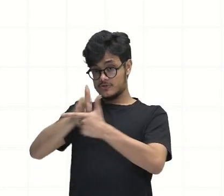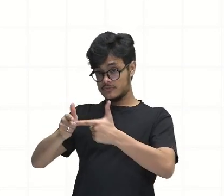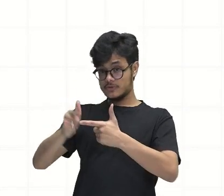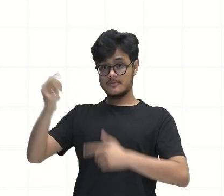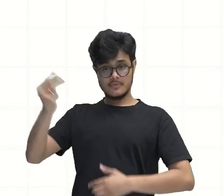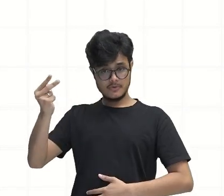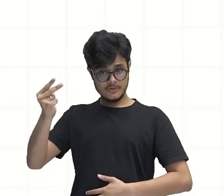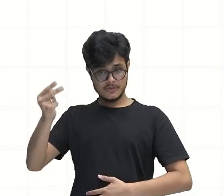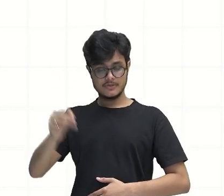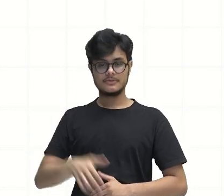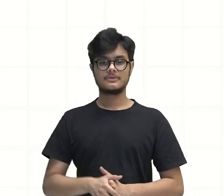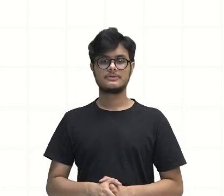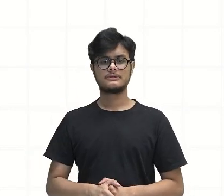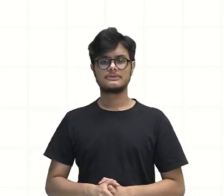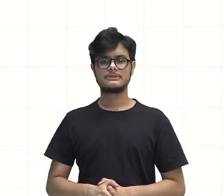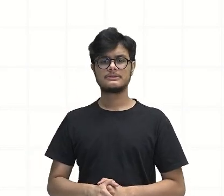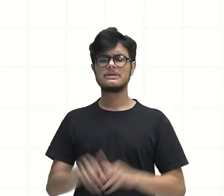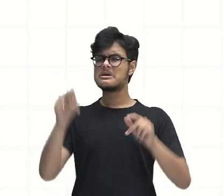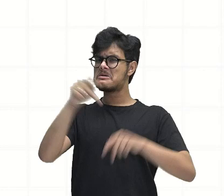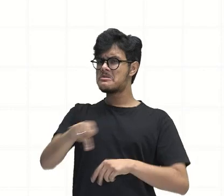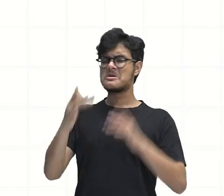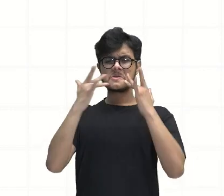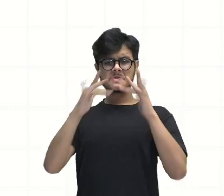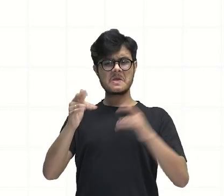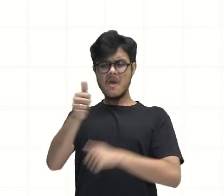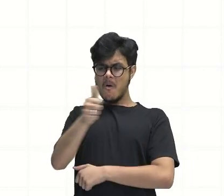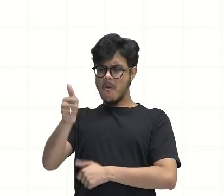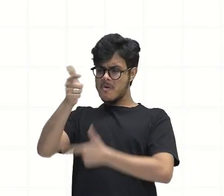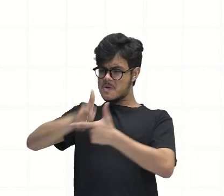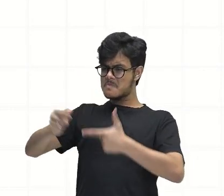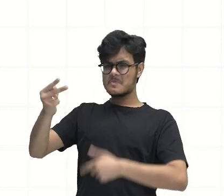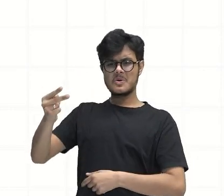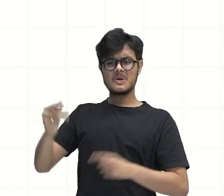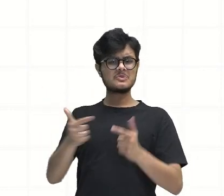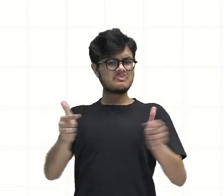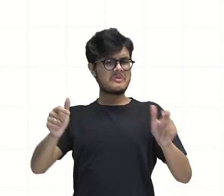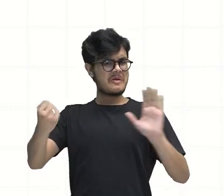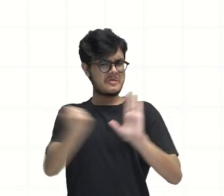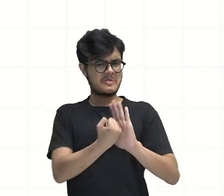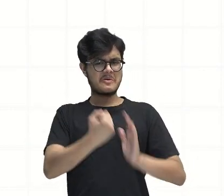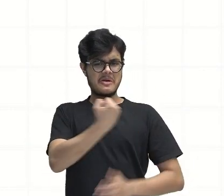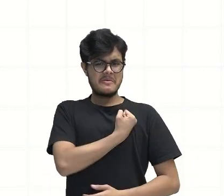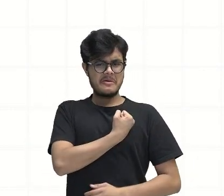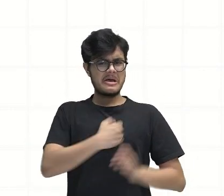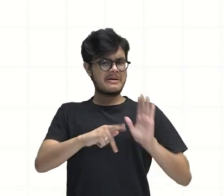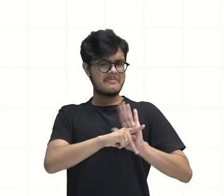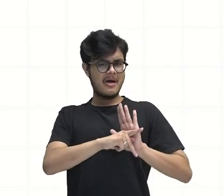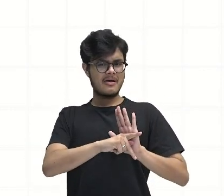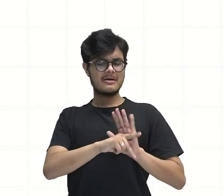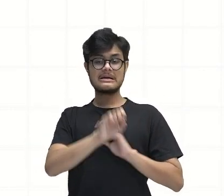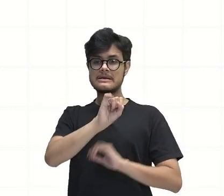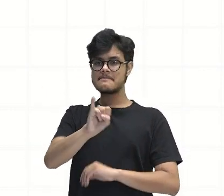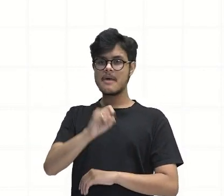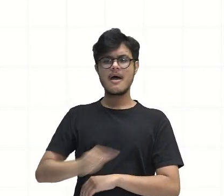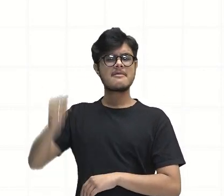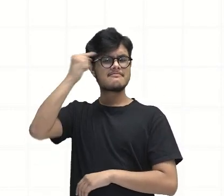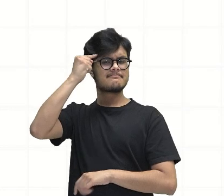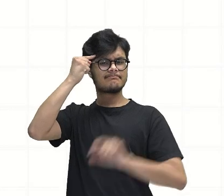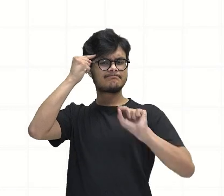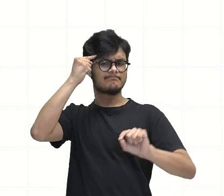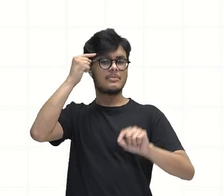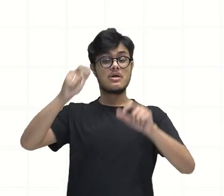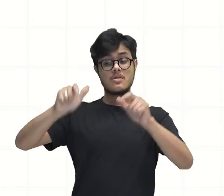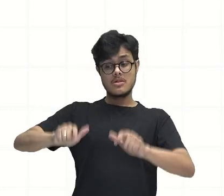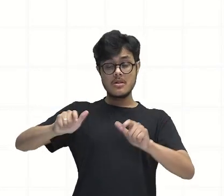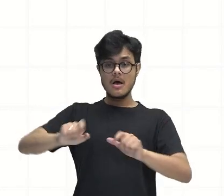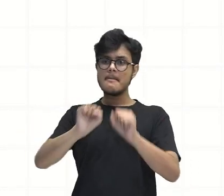2. Professor, eu não sei quanto que é 11 dividido por 2, não é inteiro. Muito bem, só que as coordenadas